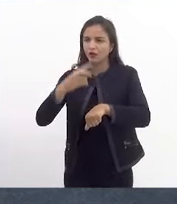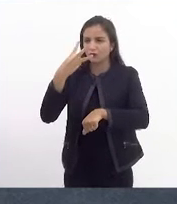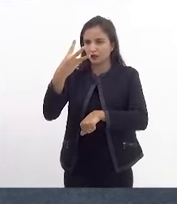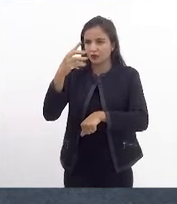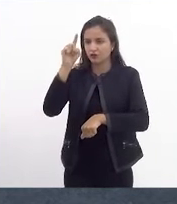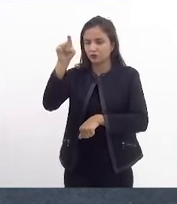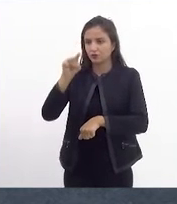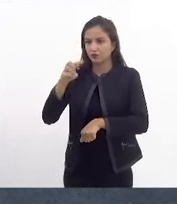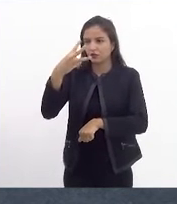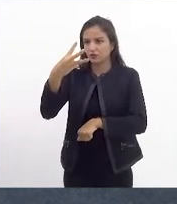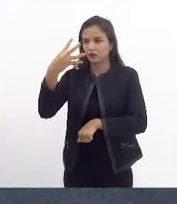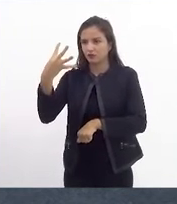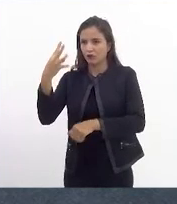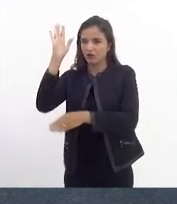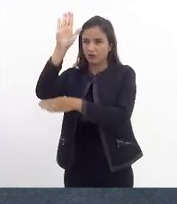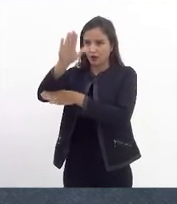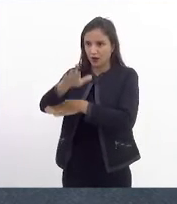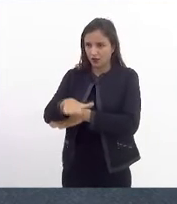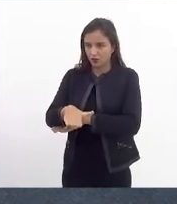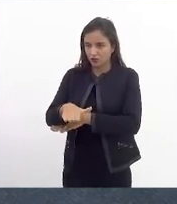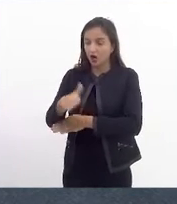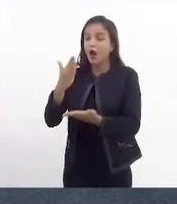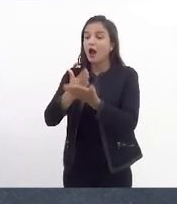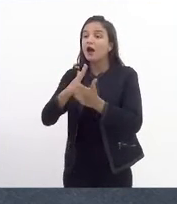15h34, encerrou-se às